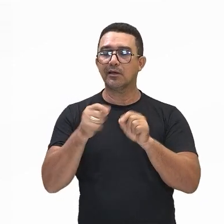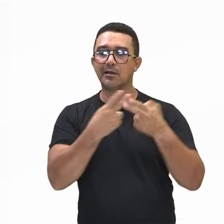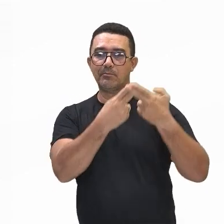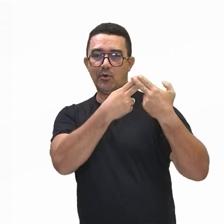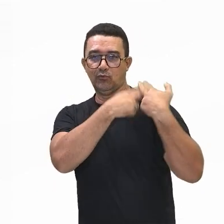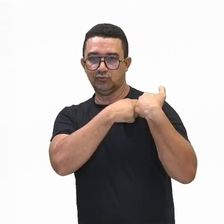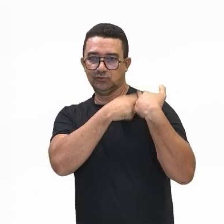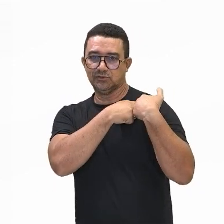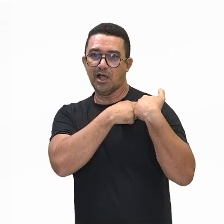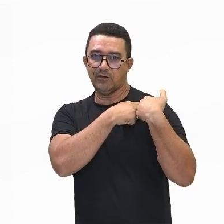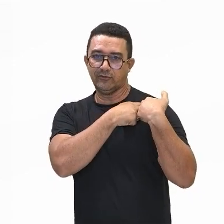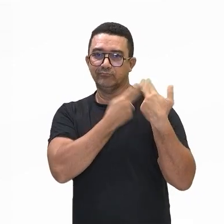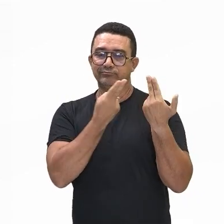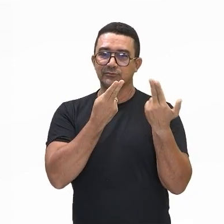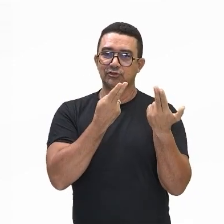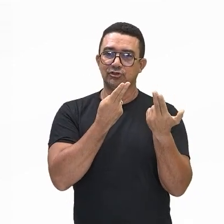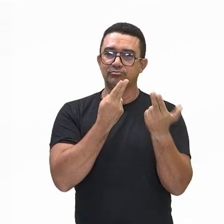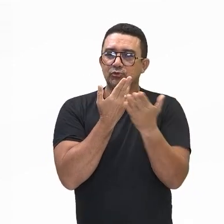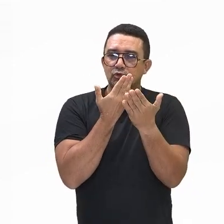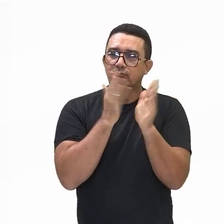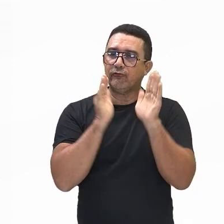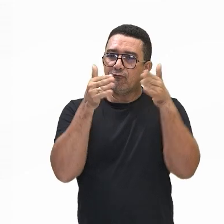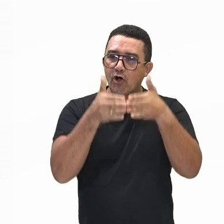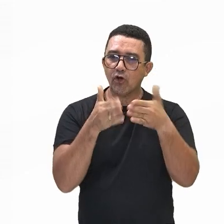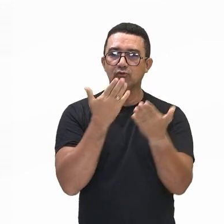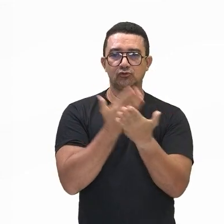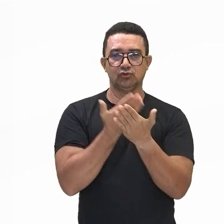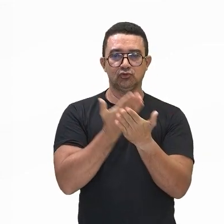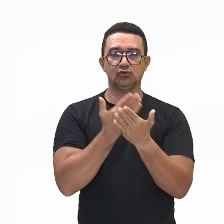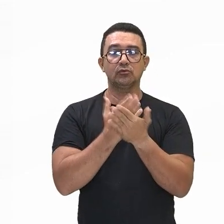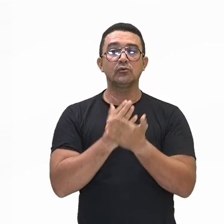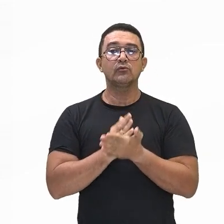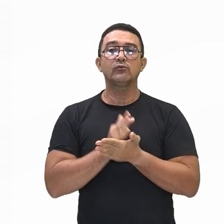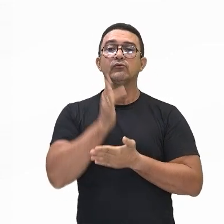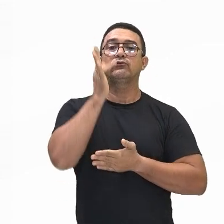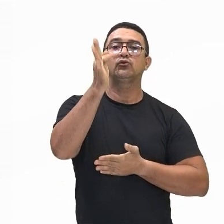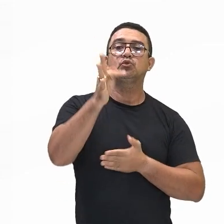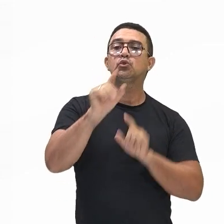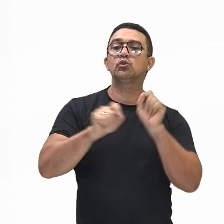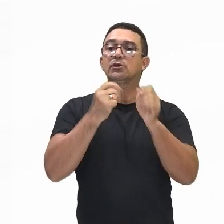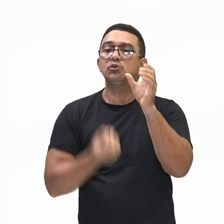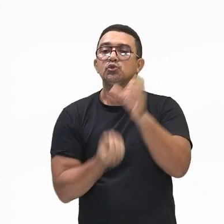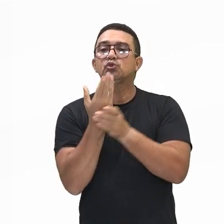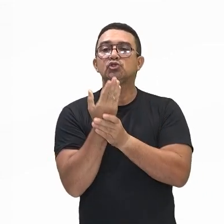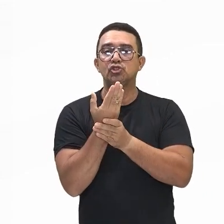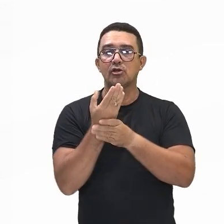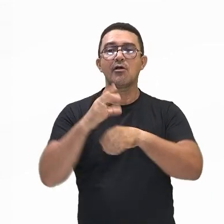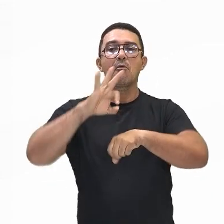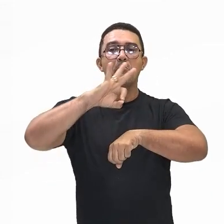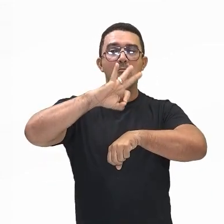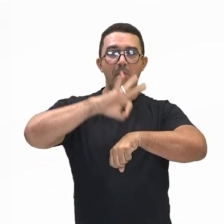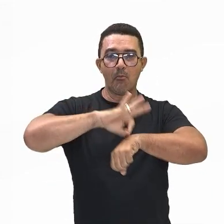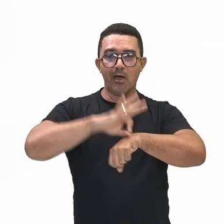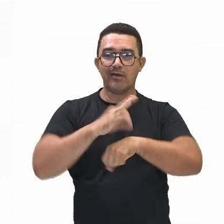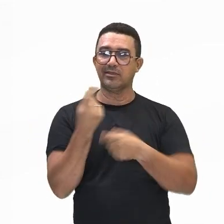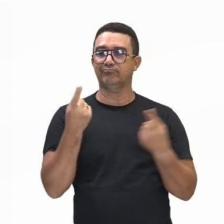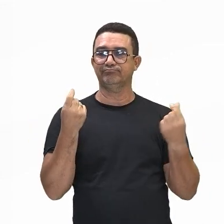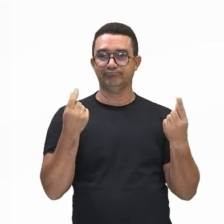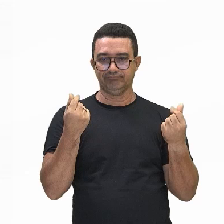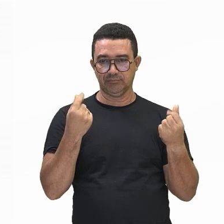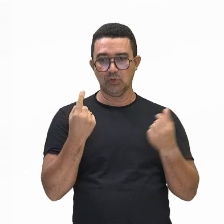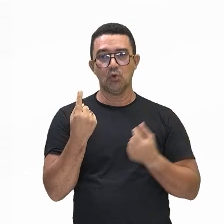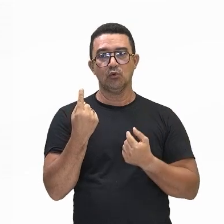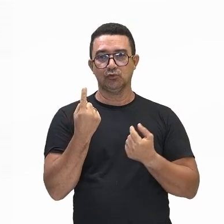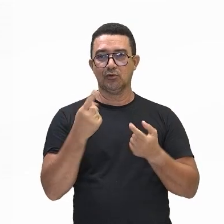conduzir estudos para uma possível adoção de uma moeda, tá? Uma moeda única ali entre esses